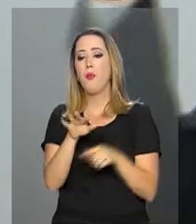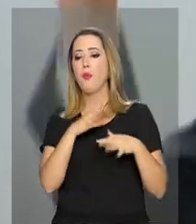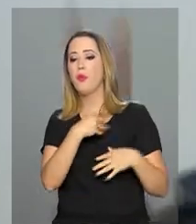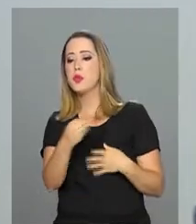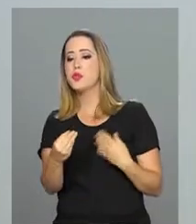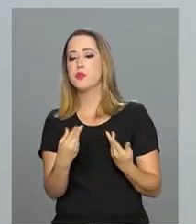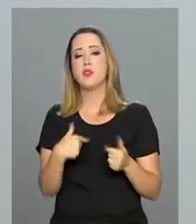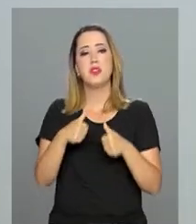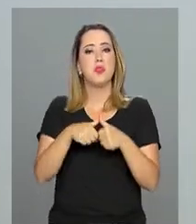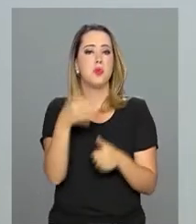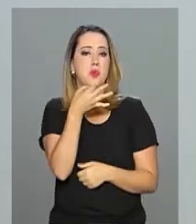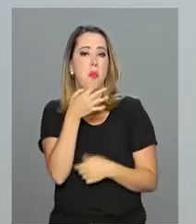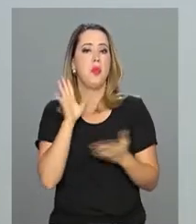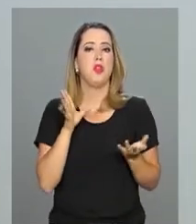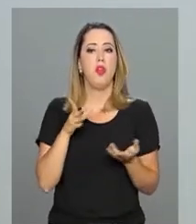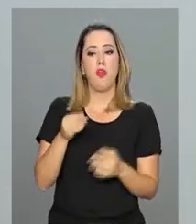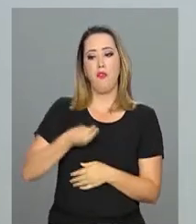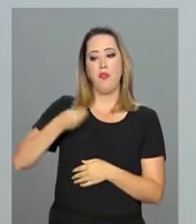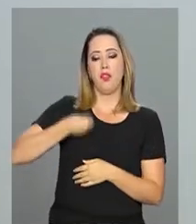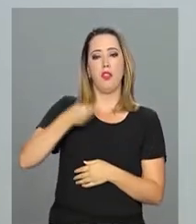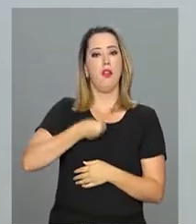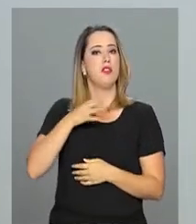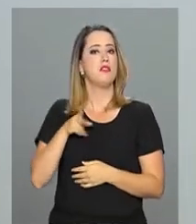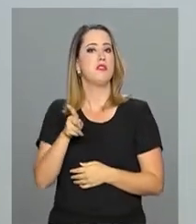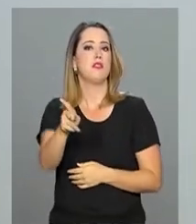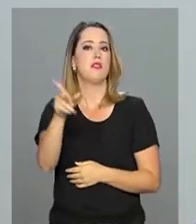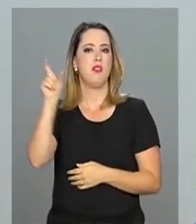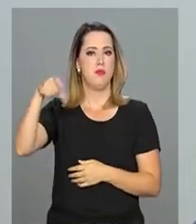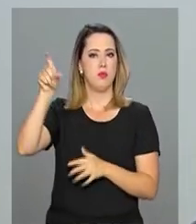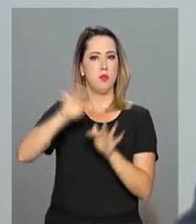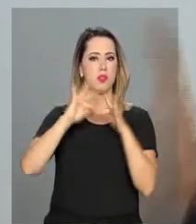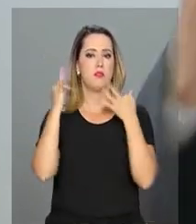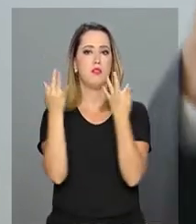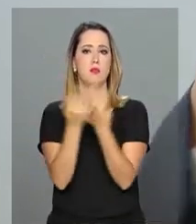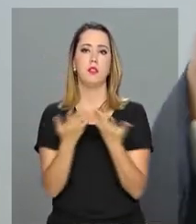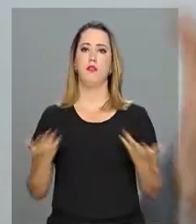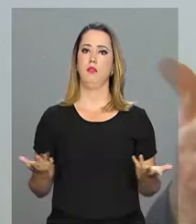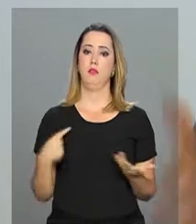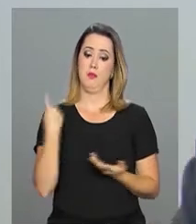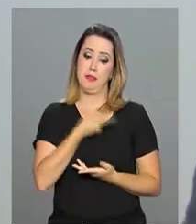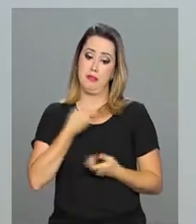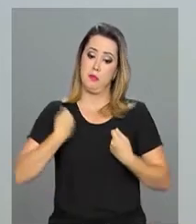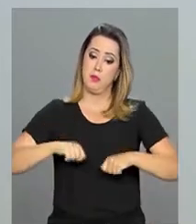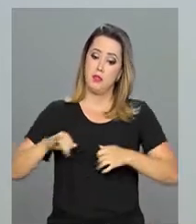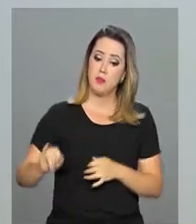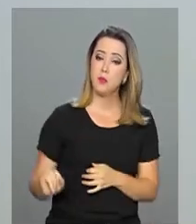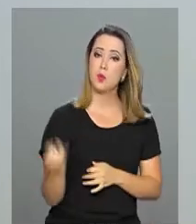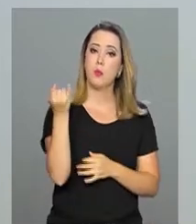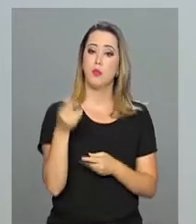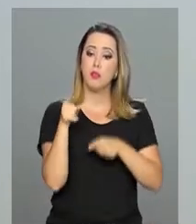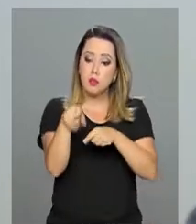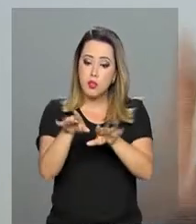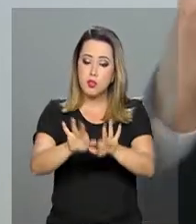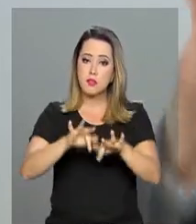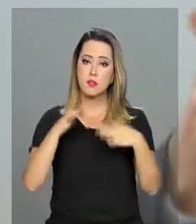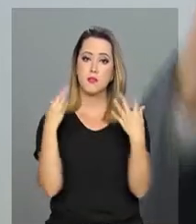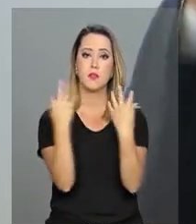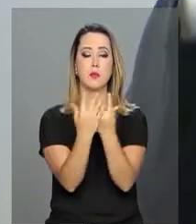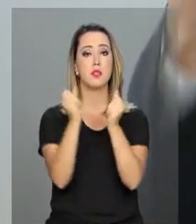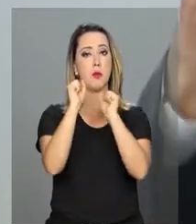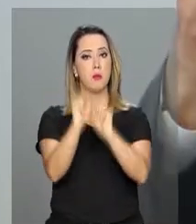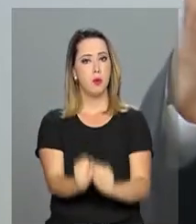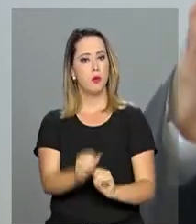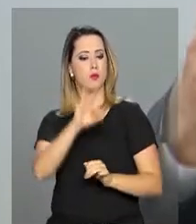achar que eles vão ficar vivendo bolsa família para sempre nós temos que oportunizar essas famílias que elas possam